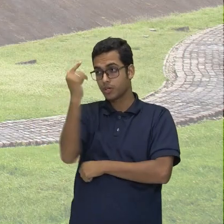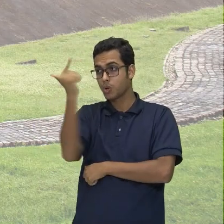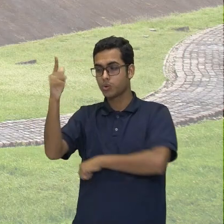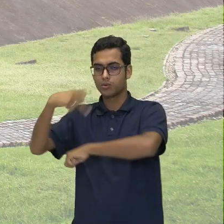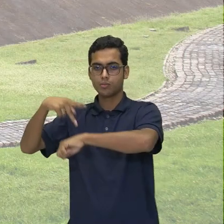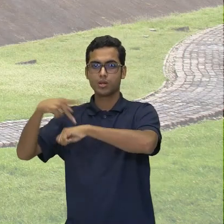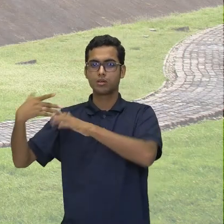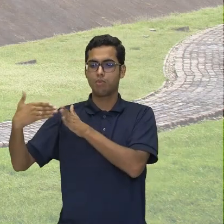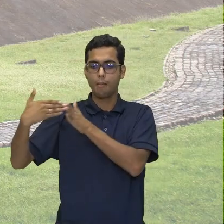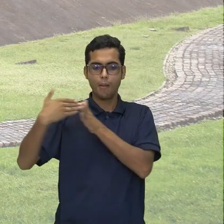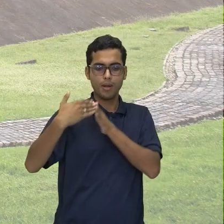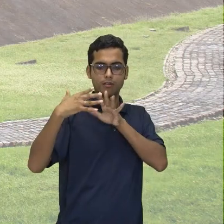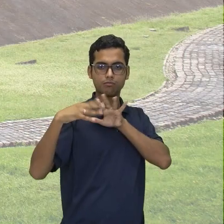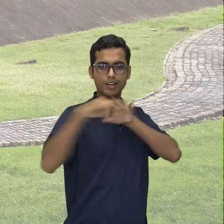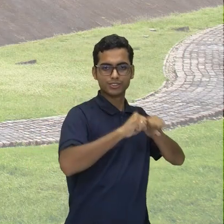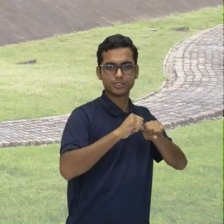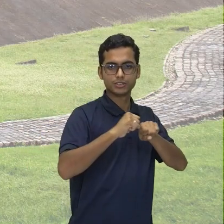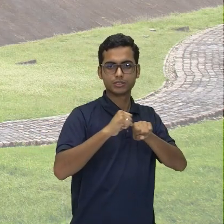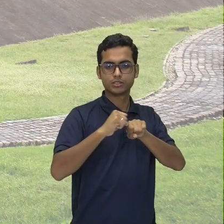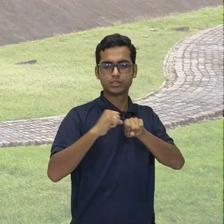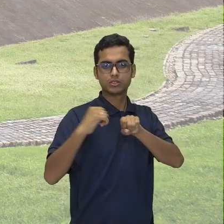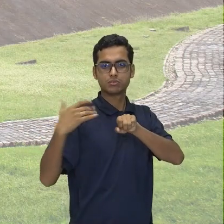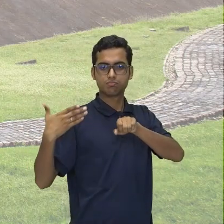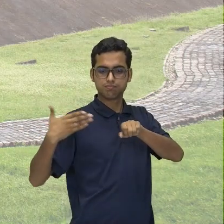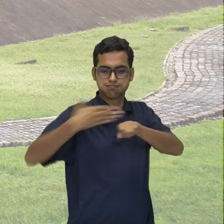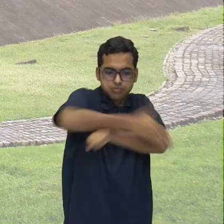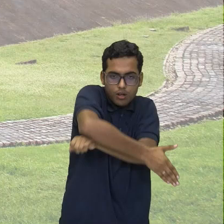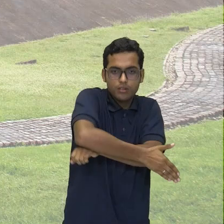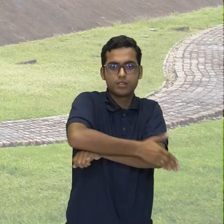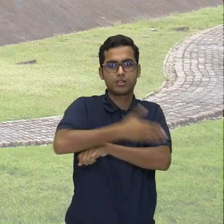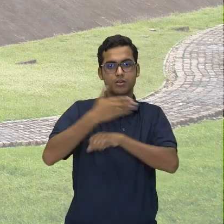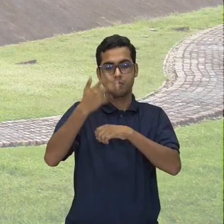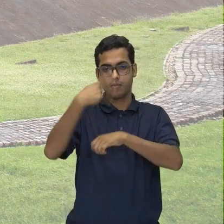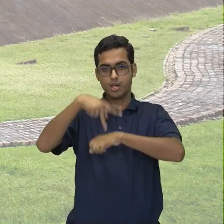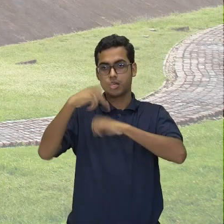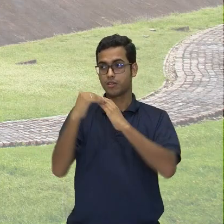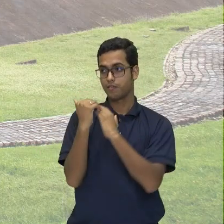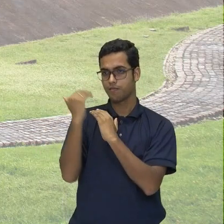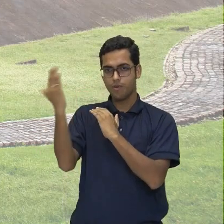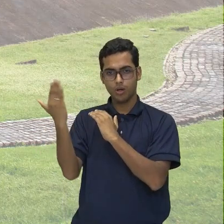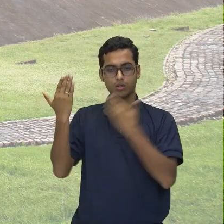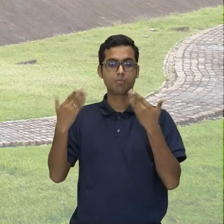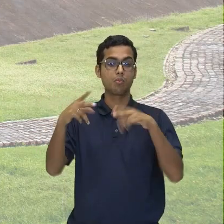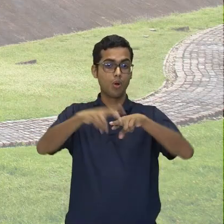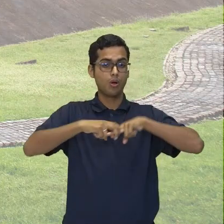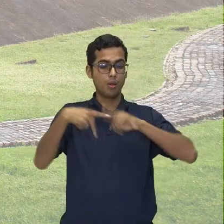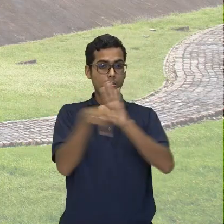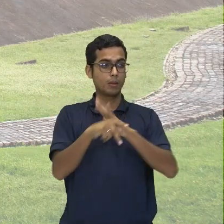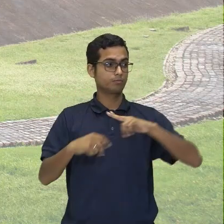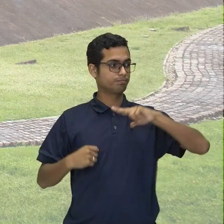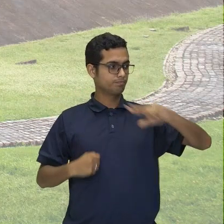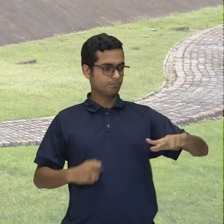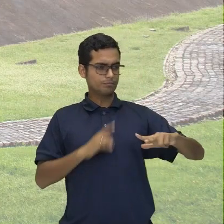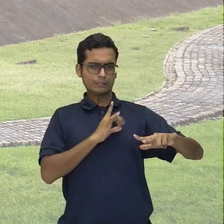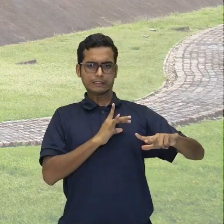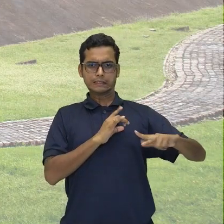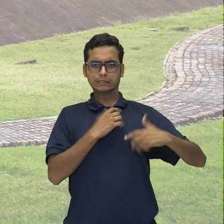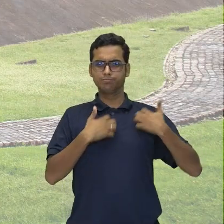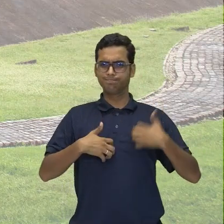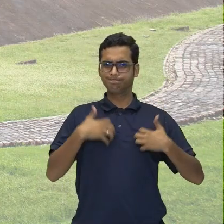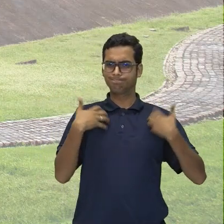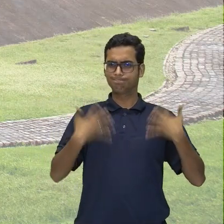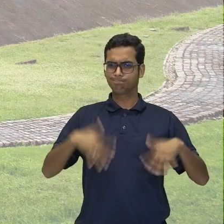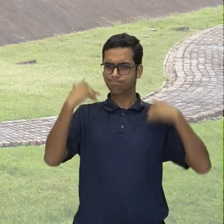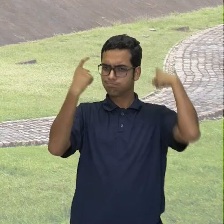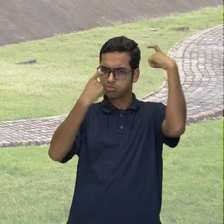estava muito próximo aos domínios de Portugal. Então, Portugal temia que essas nações acabassem também